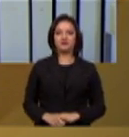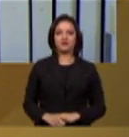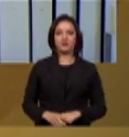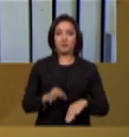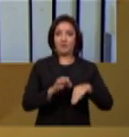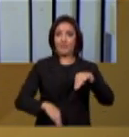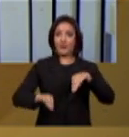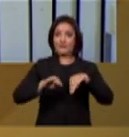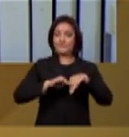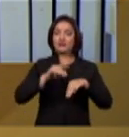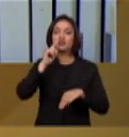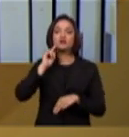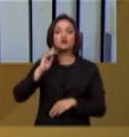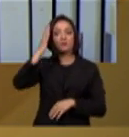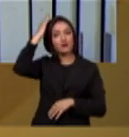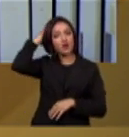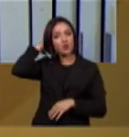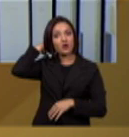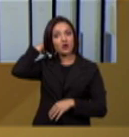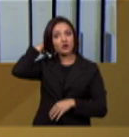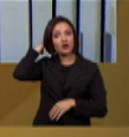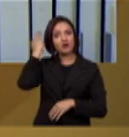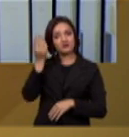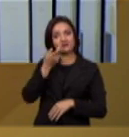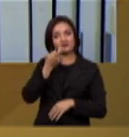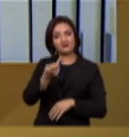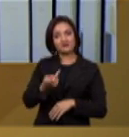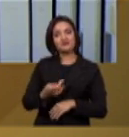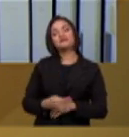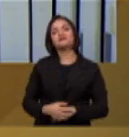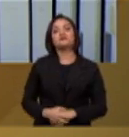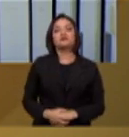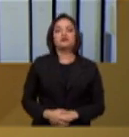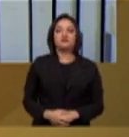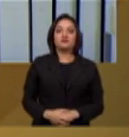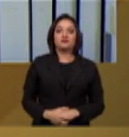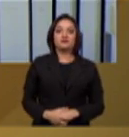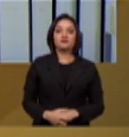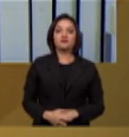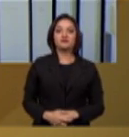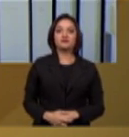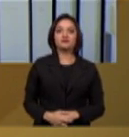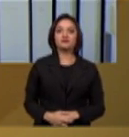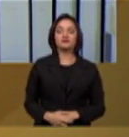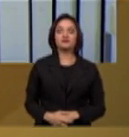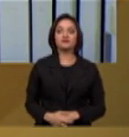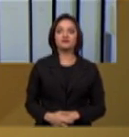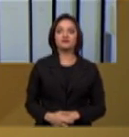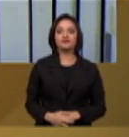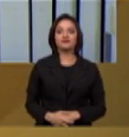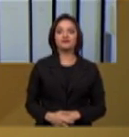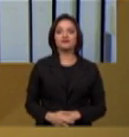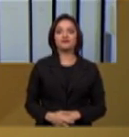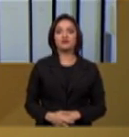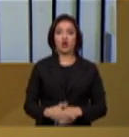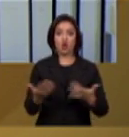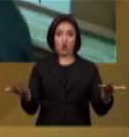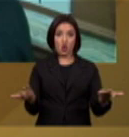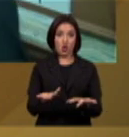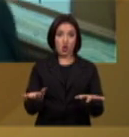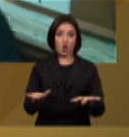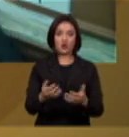Ministro Marco Aurélio, ministro Marco Aurélio pede a palavra. Com a palavra, ministro Marco Aurélio. presidente, hoje no